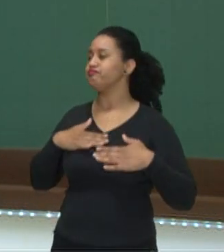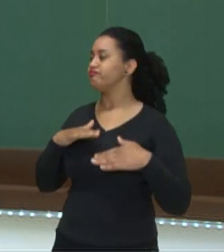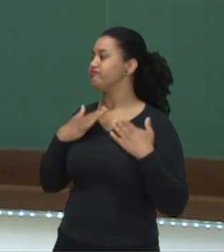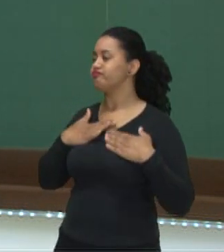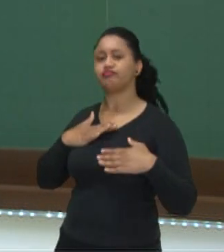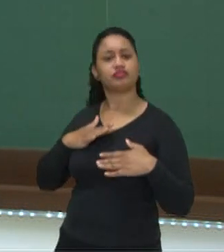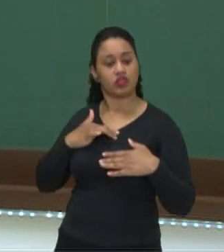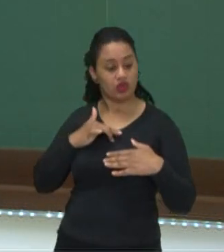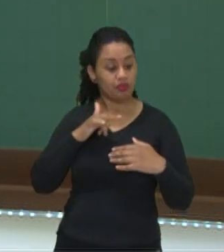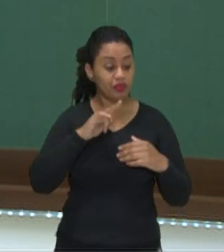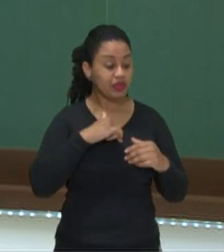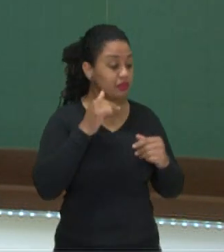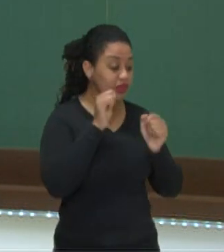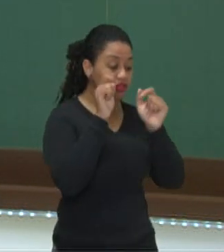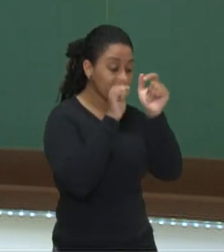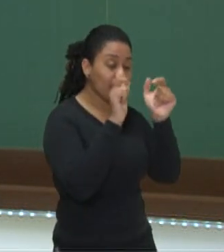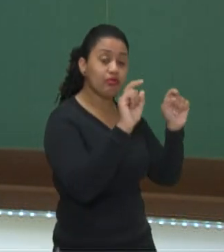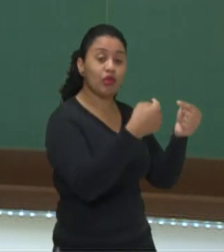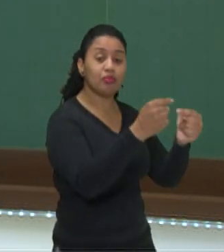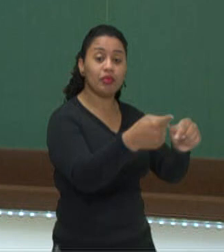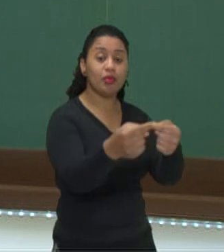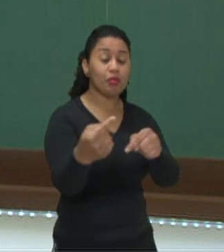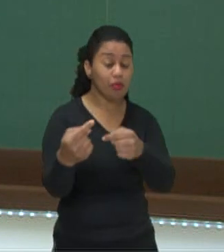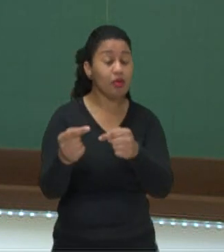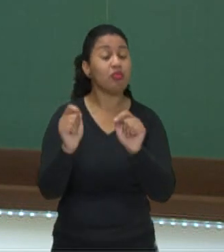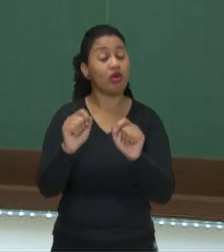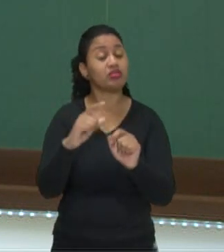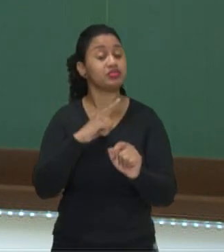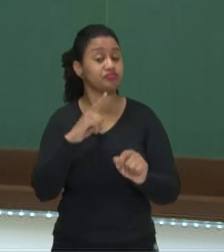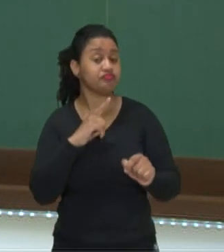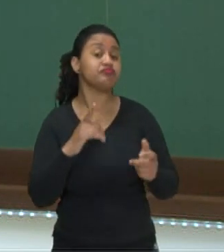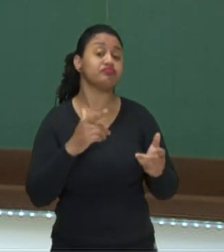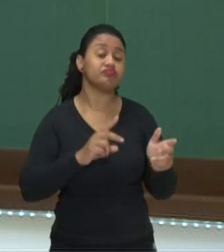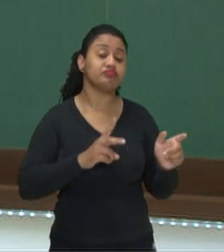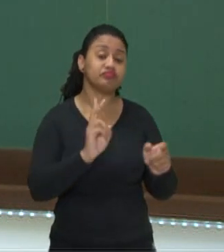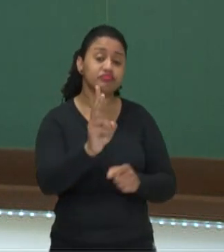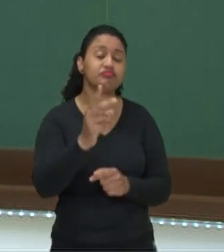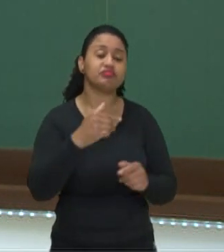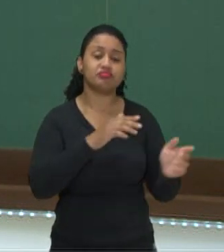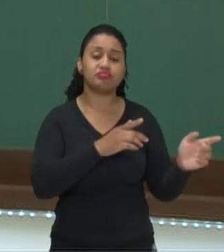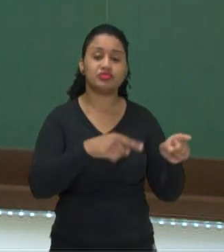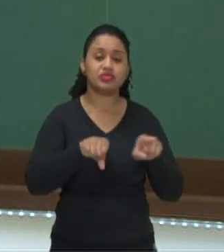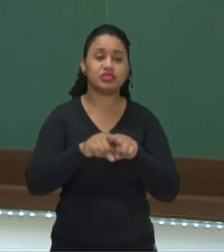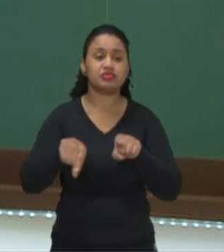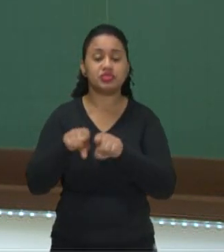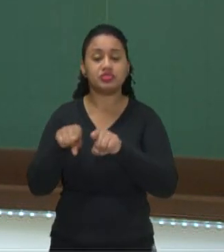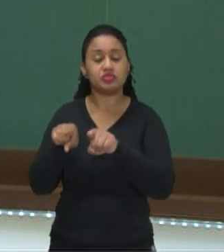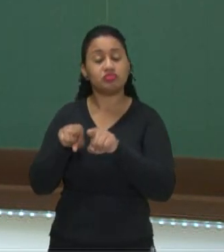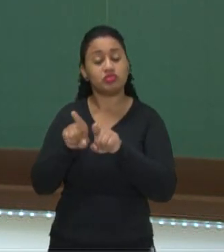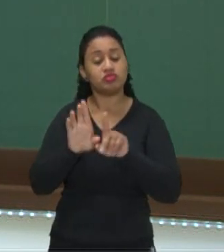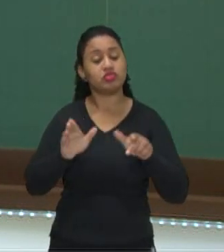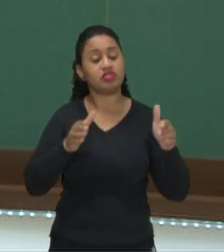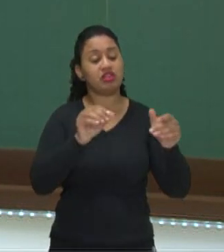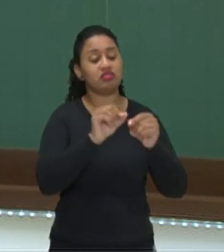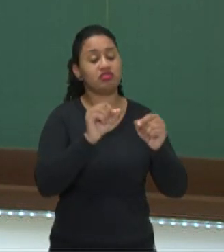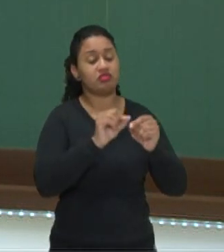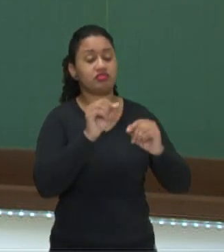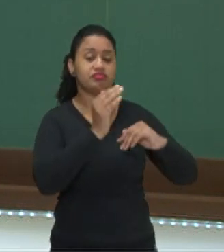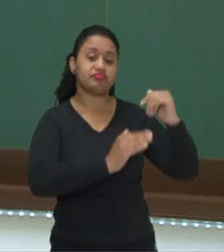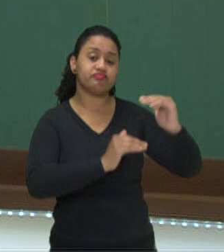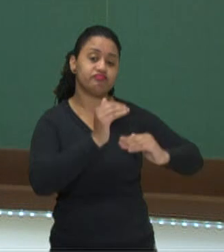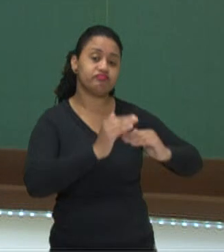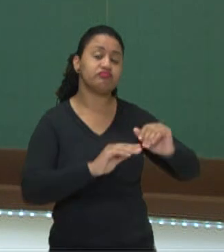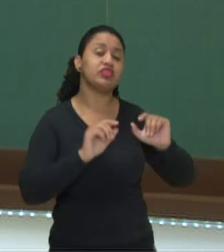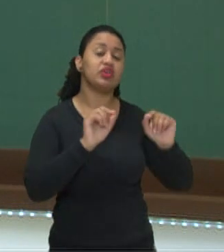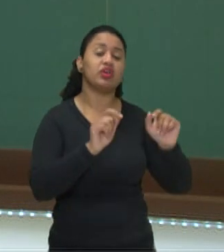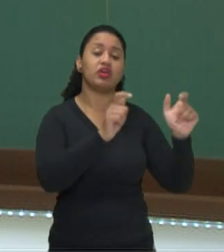conforto, você sai daquele ambiente que você está acostumado, que você está centrado, e você acaba indo realizar essa